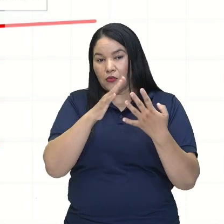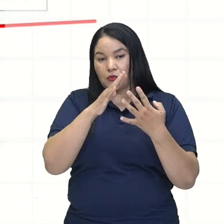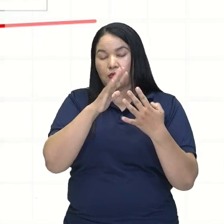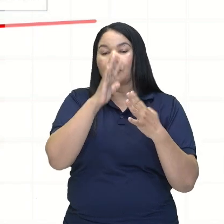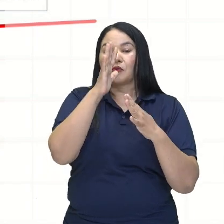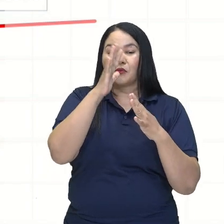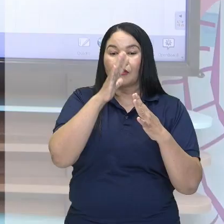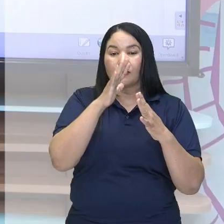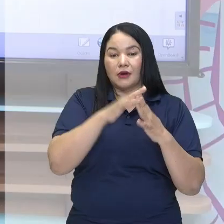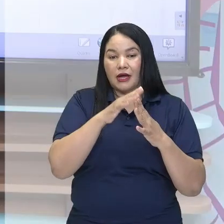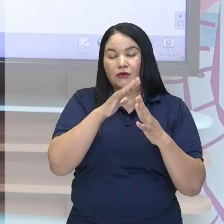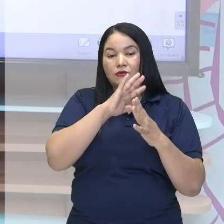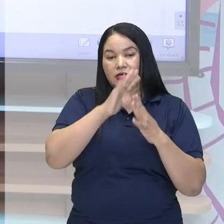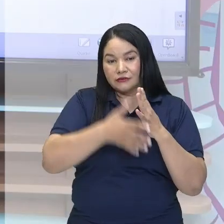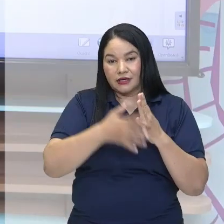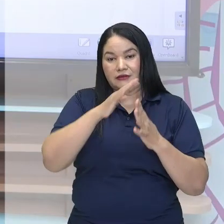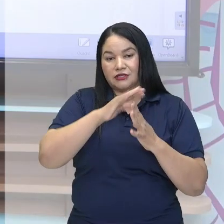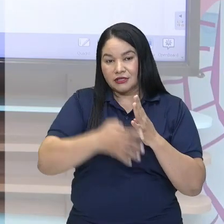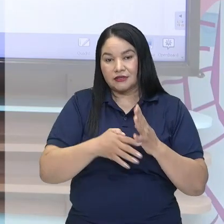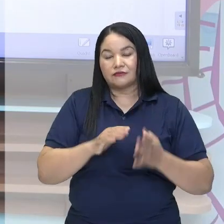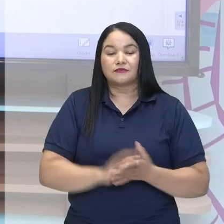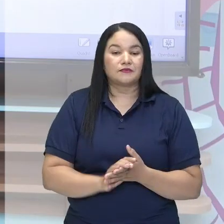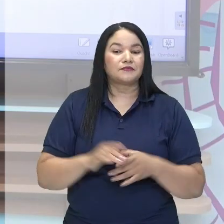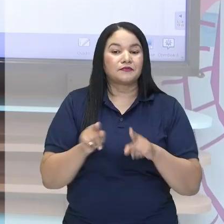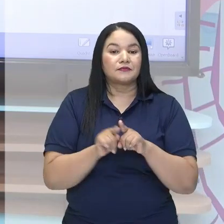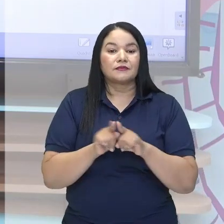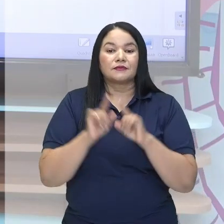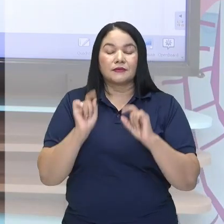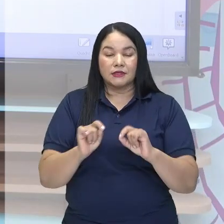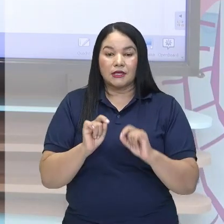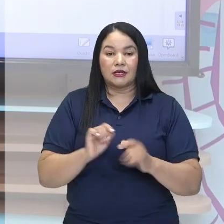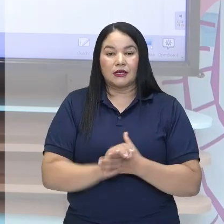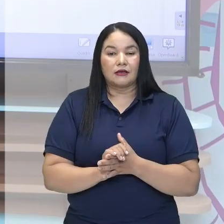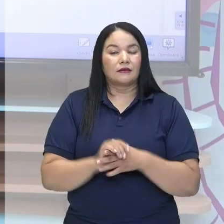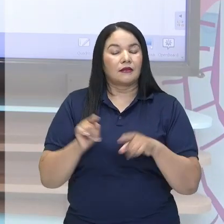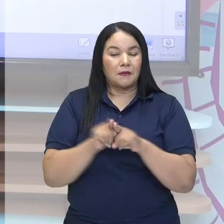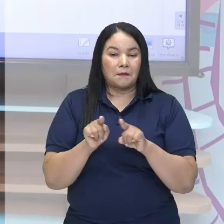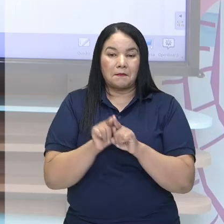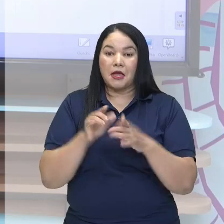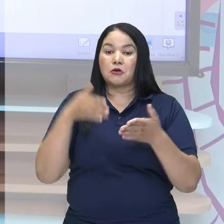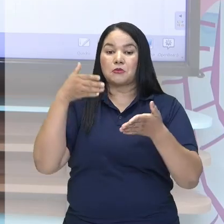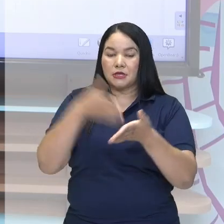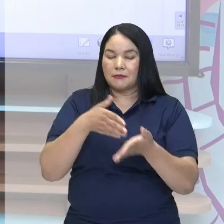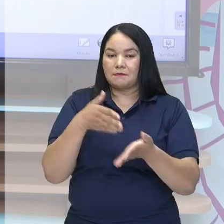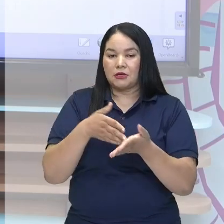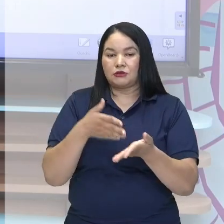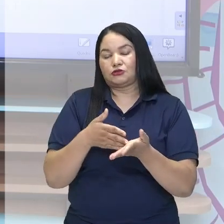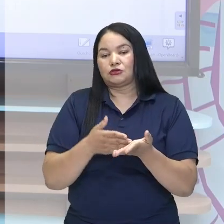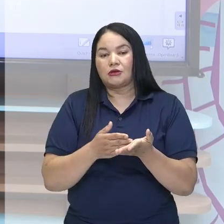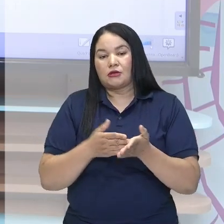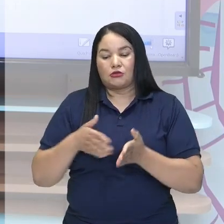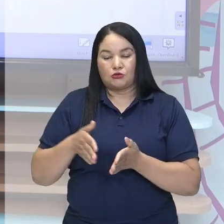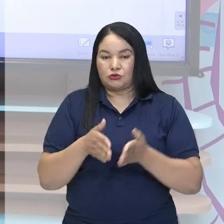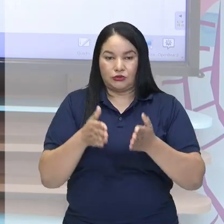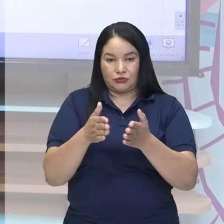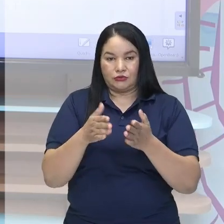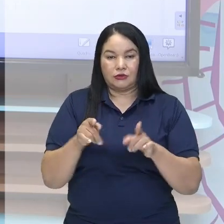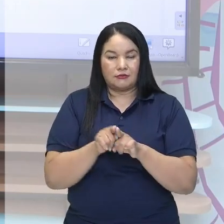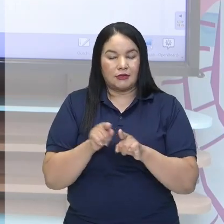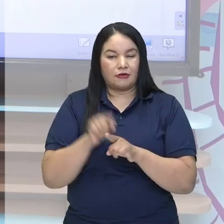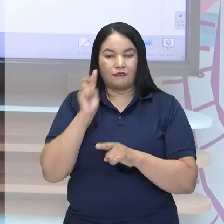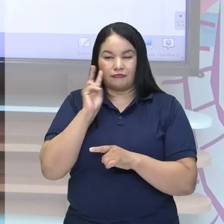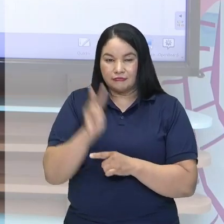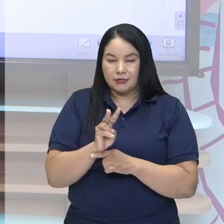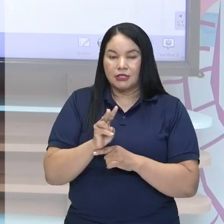ali evaporando, né? Então é como se aquele rio ele sumisse ali no seu percurso. E é isso a gente observa com relação à estação